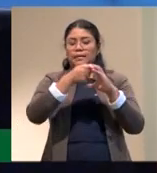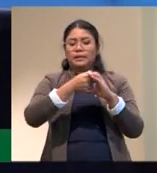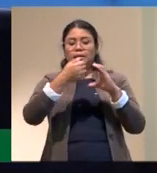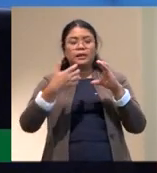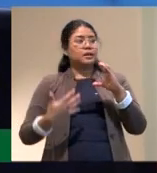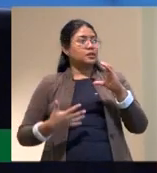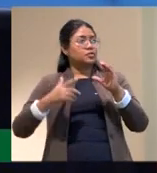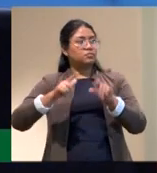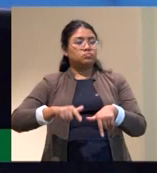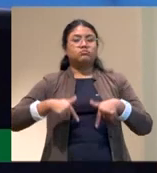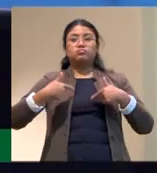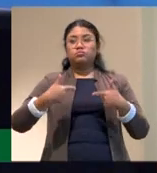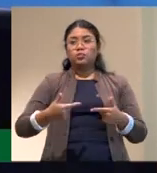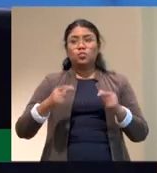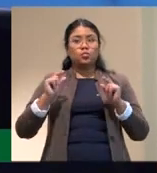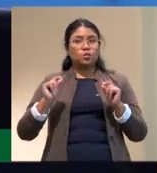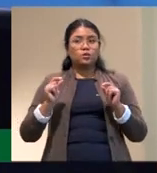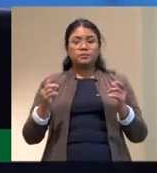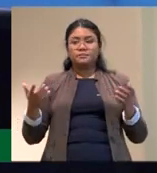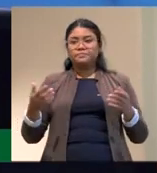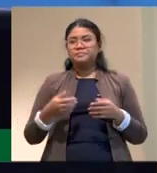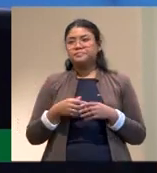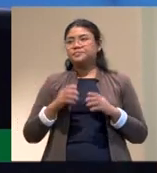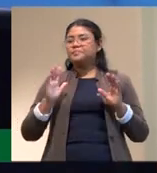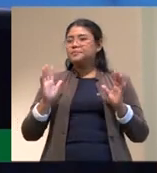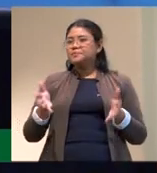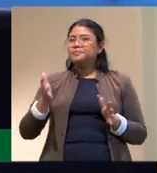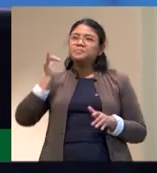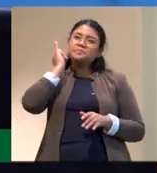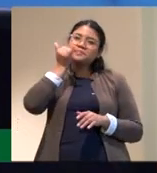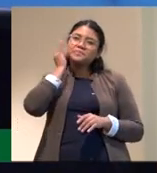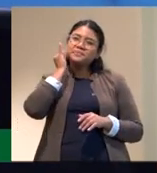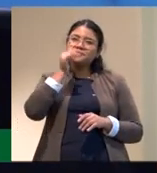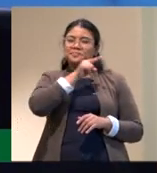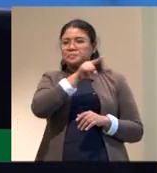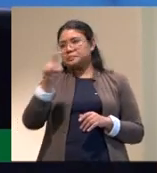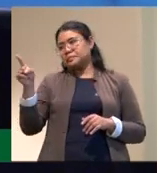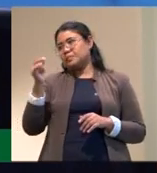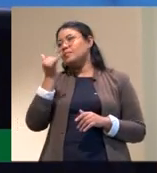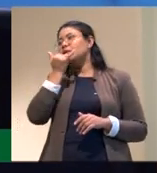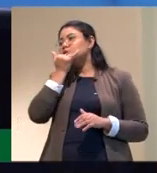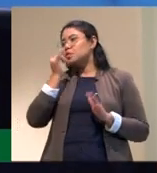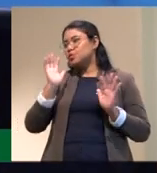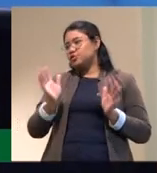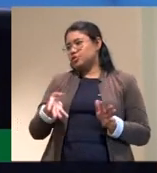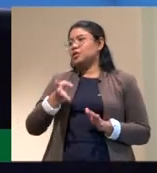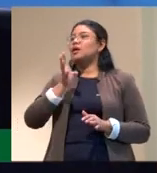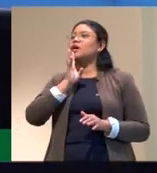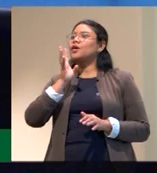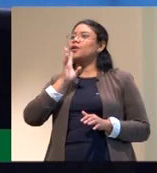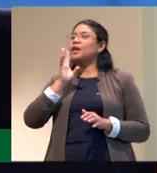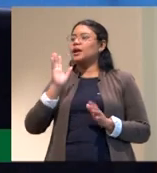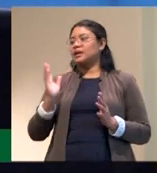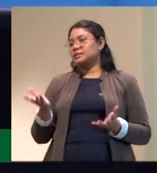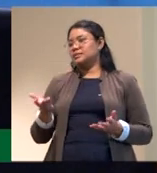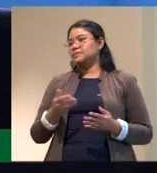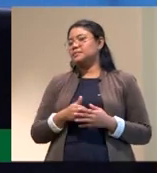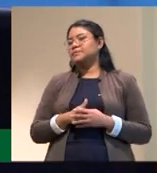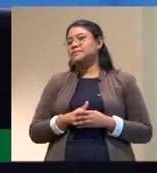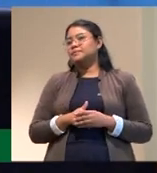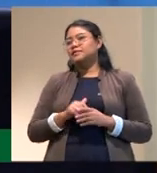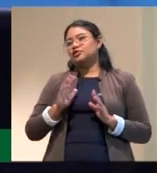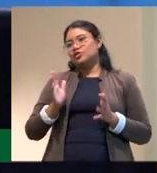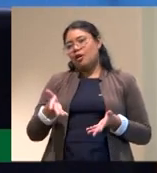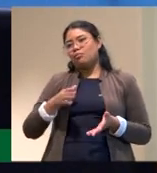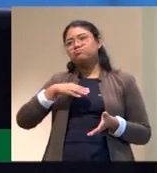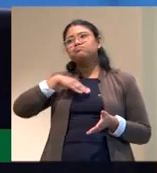ação? Né? Eu acredito que eu já tenha contado essa história, peço desculpa até para quem é mais antigo e que já